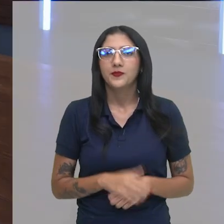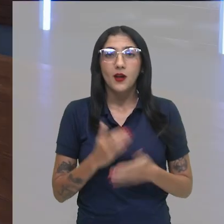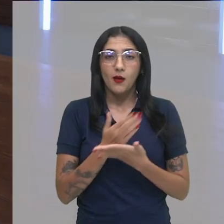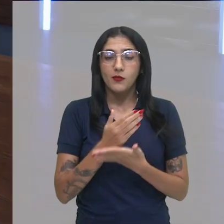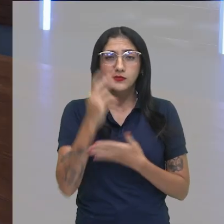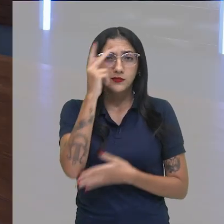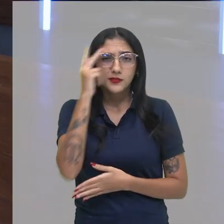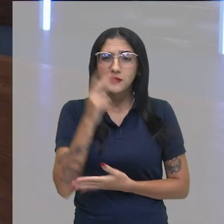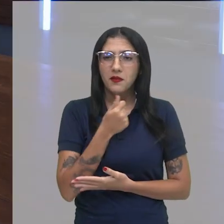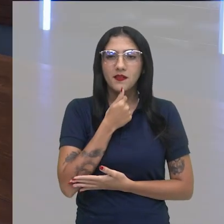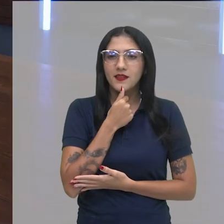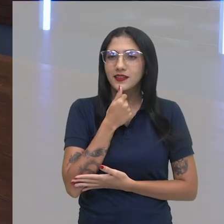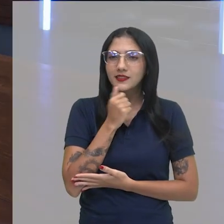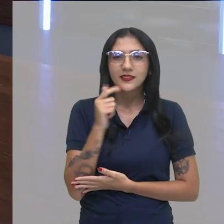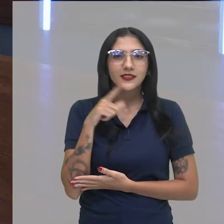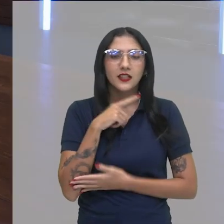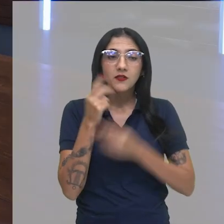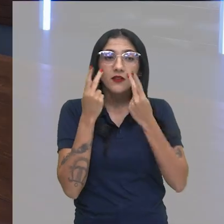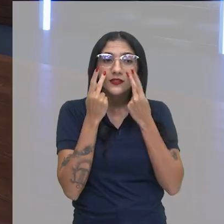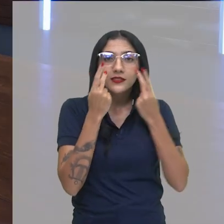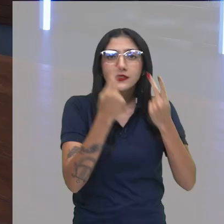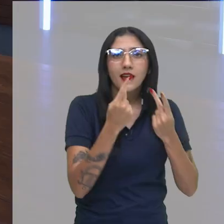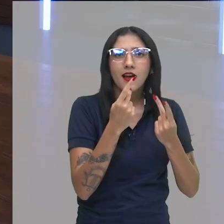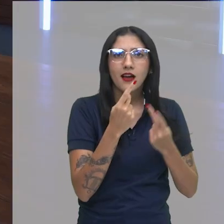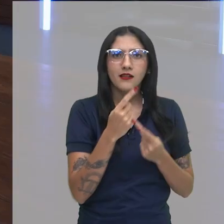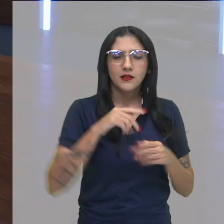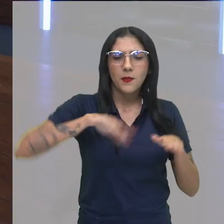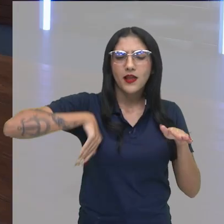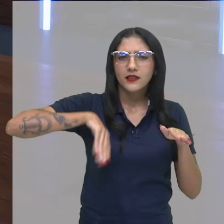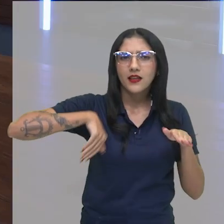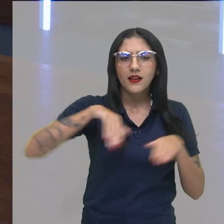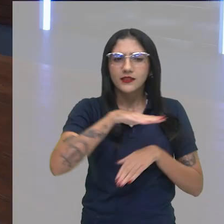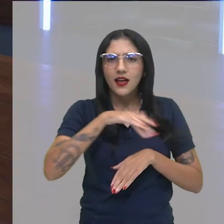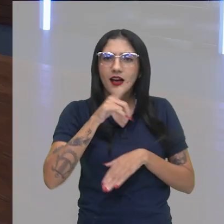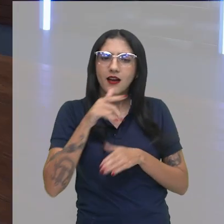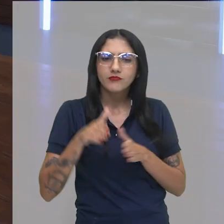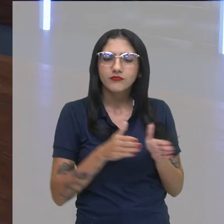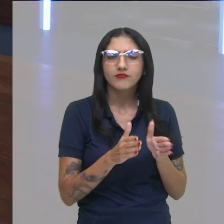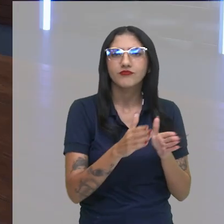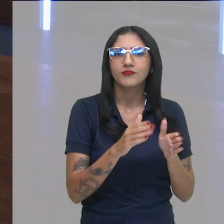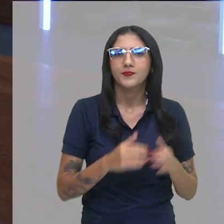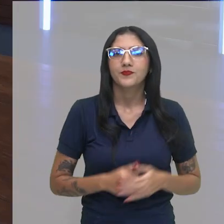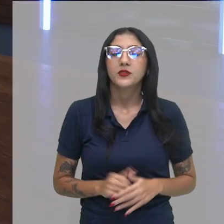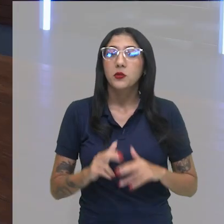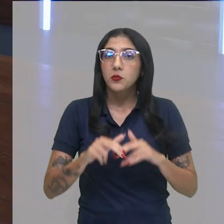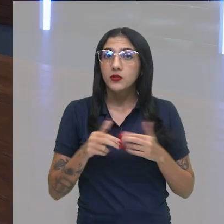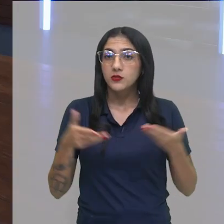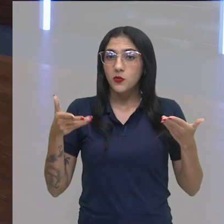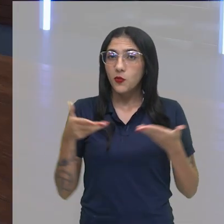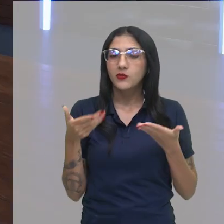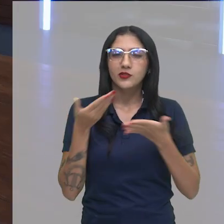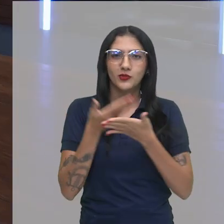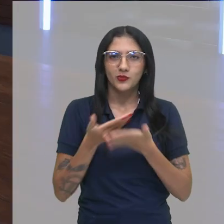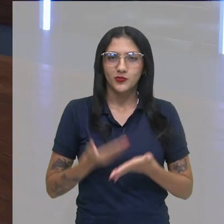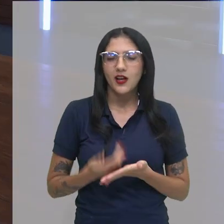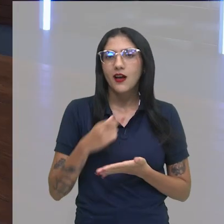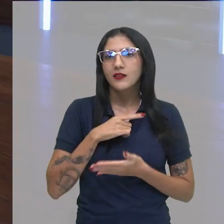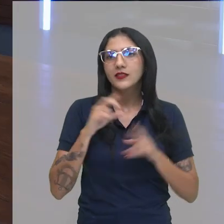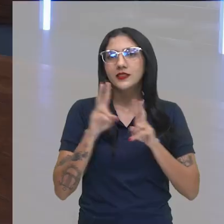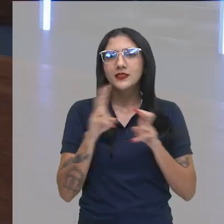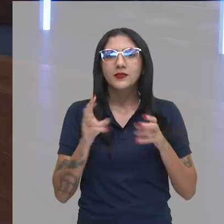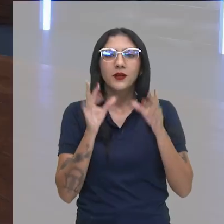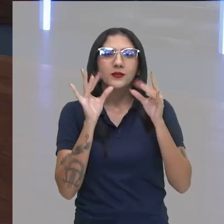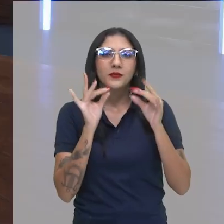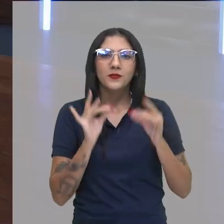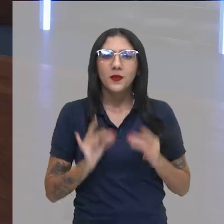não foi aos rios, tomar banho de rio, não é? Então, a nossa aula de hoje vai falar sobre,